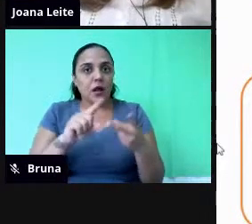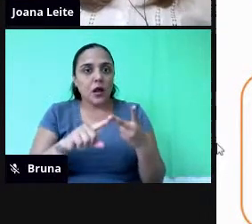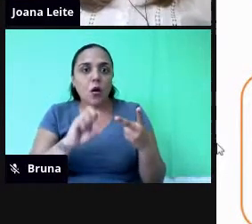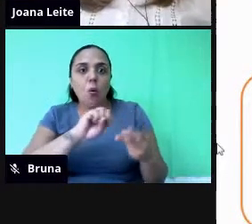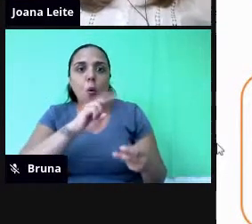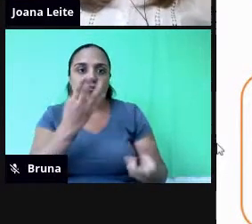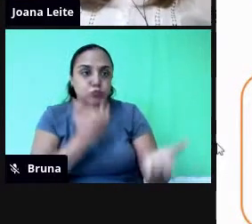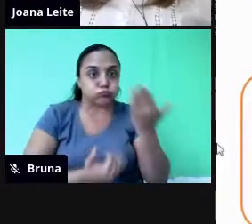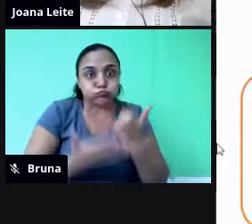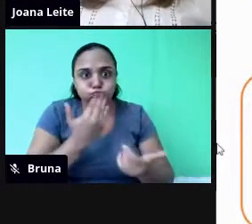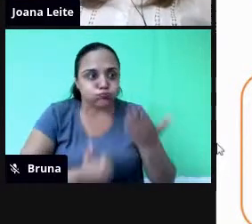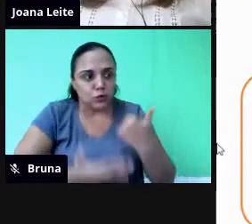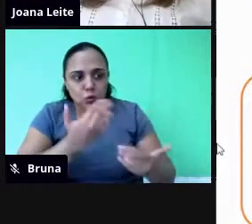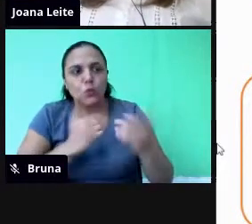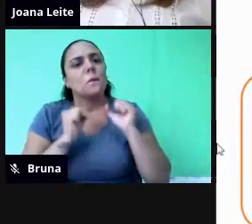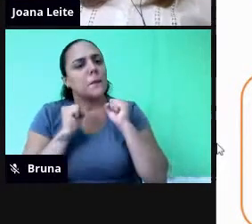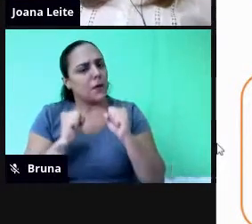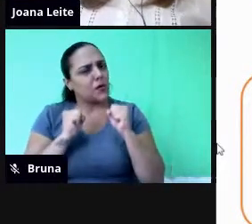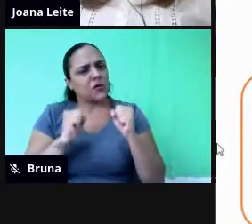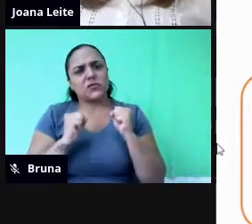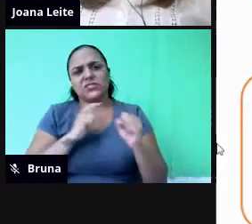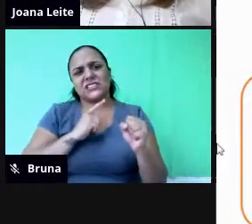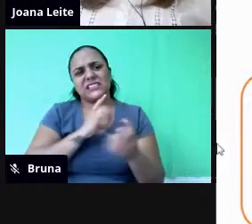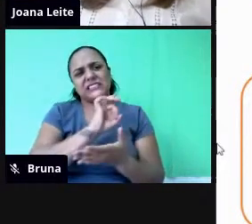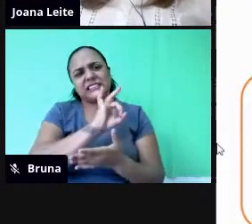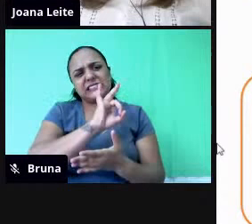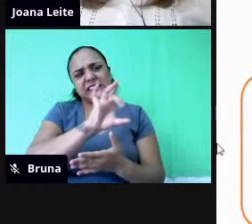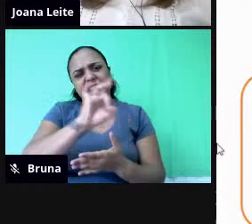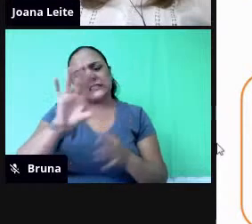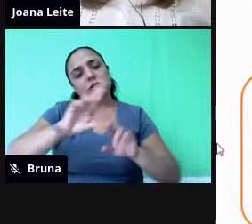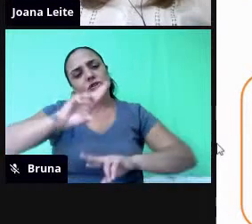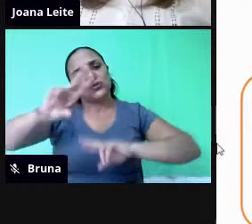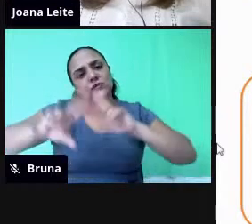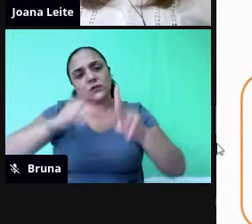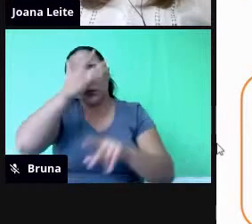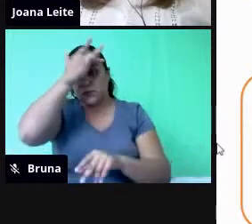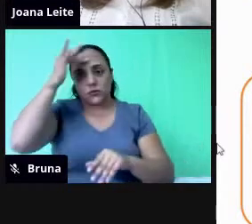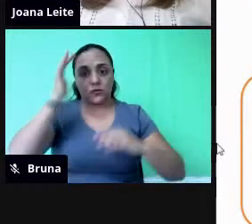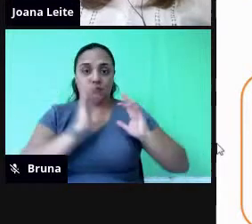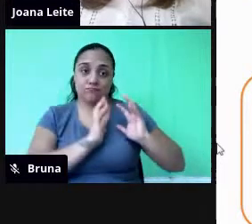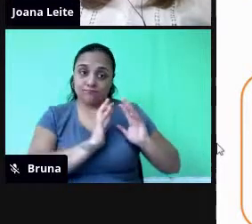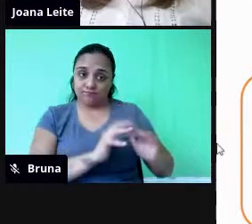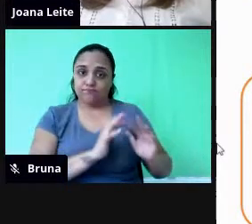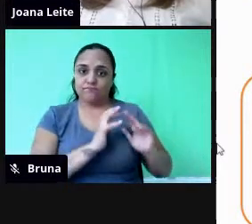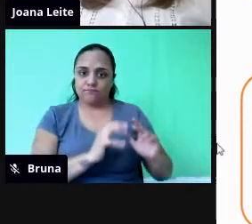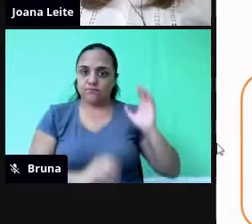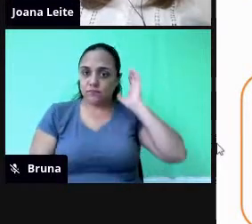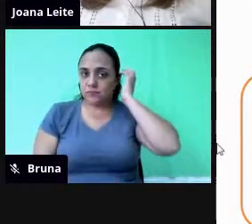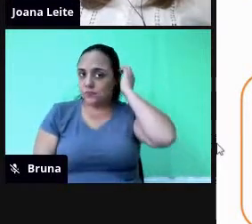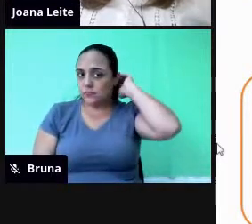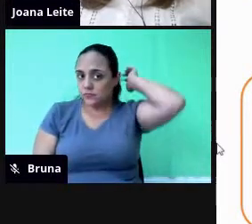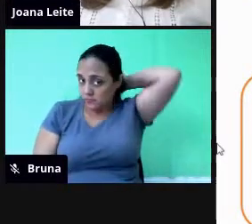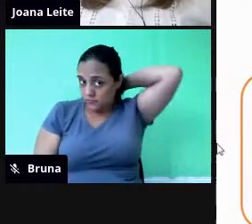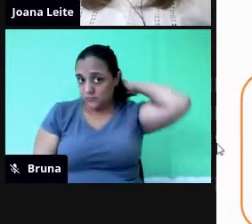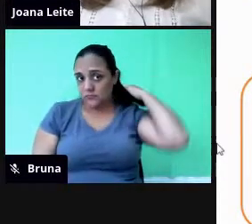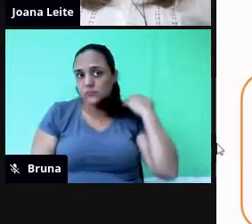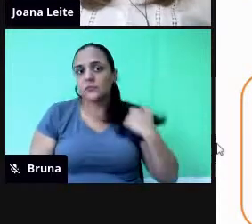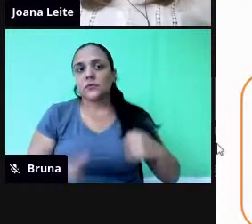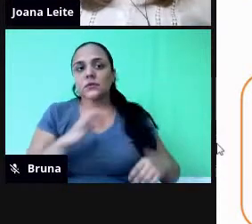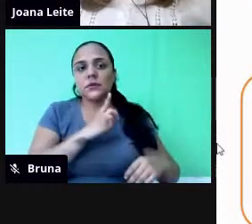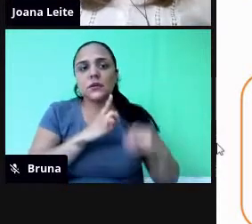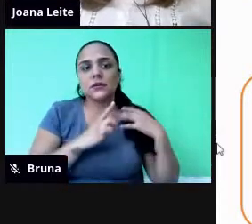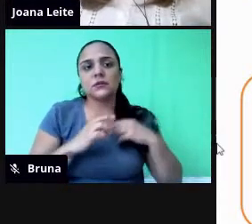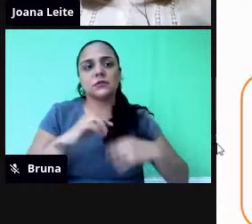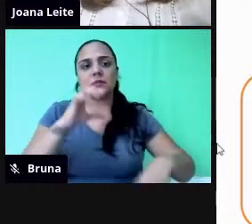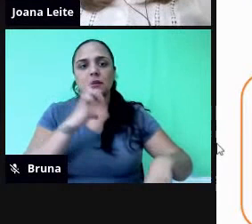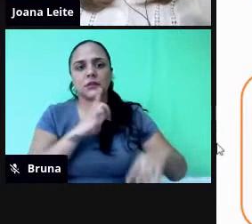disfuncionais, ou seja, compulsão alimentar. Então, nós temos alguns comportamentos relacionados com o consumo, com o hábito alimentar dessas crianças, que